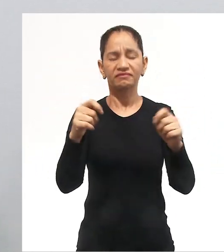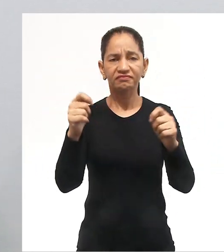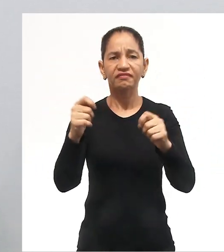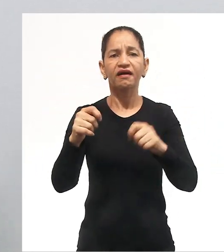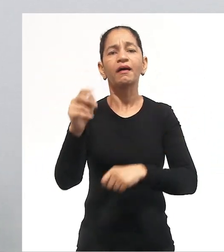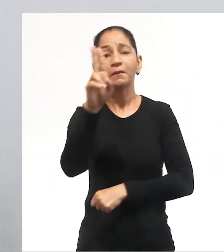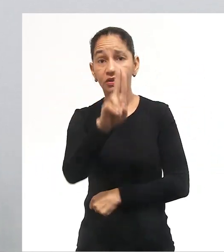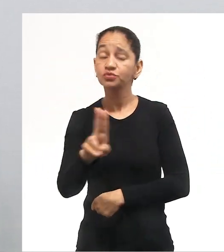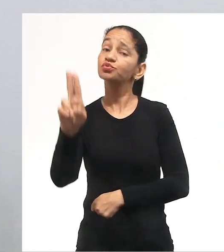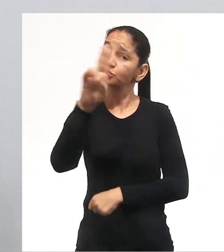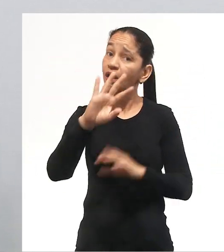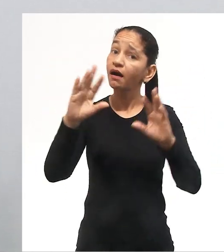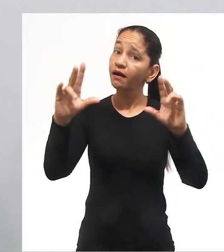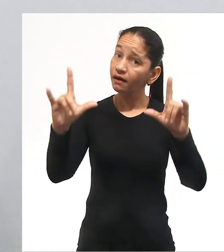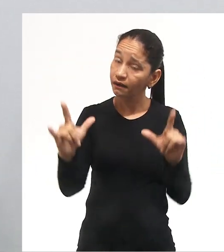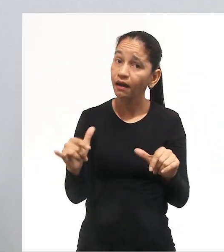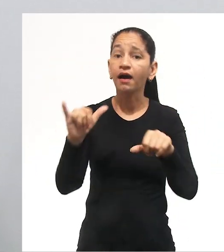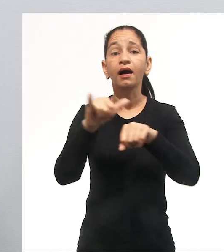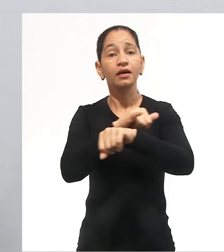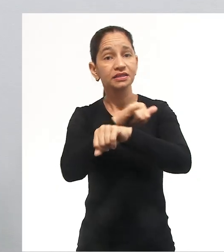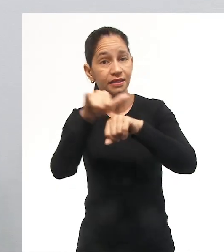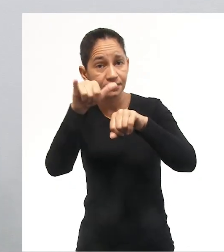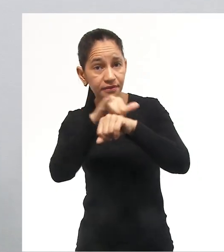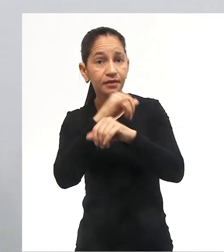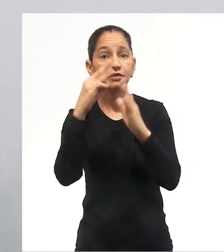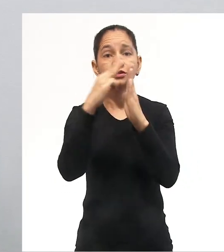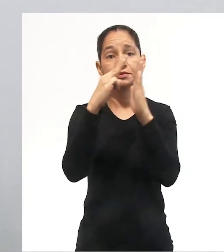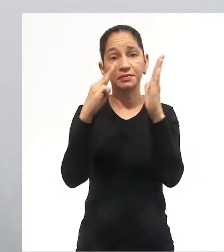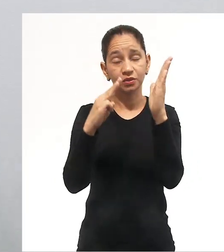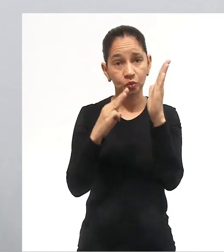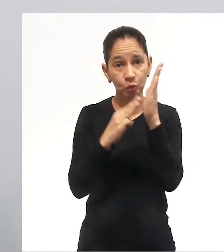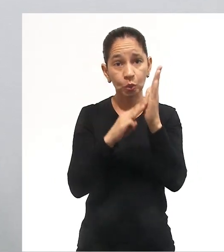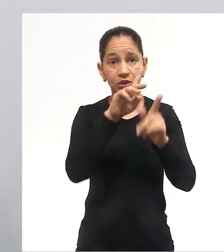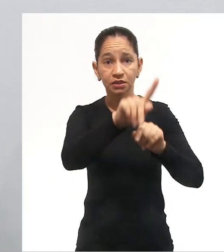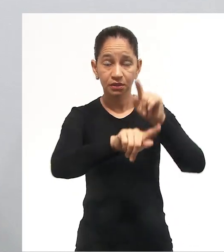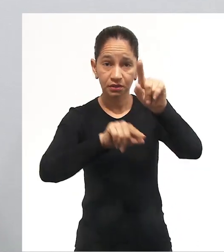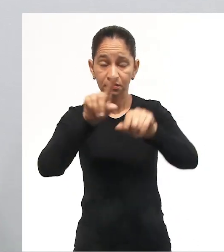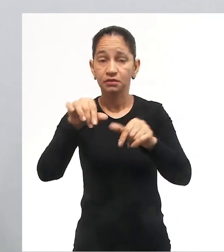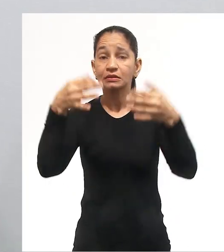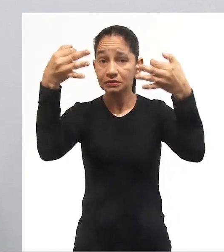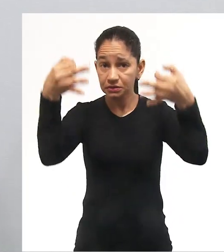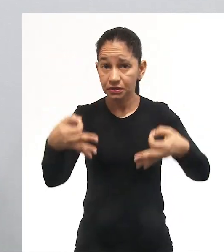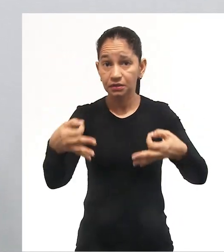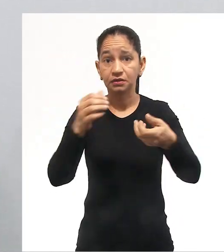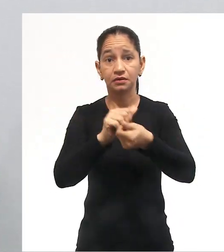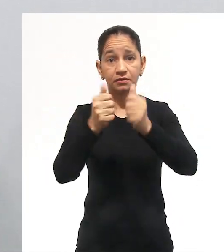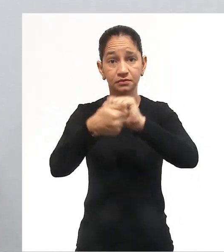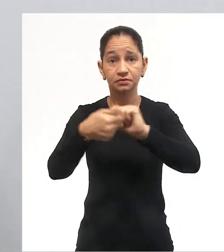que sejam utilizados os métodos, utilize-se a metodologia adequada.